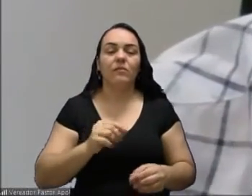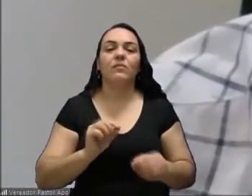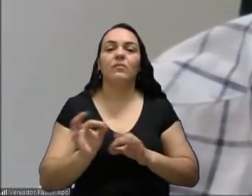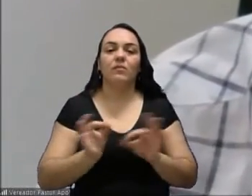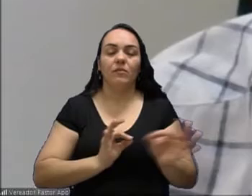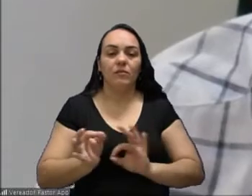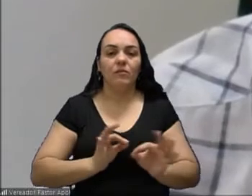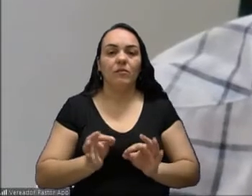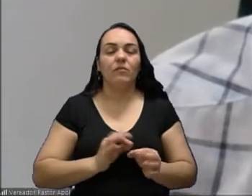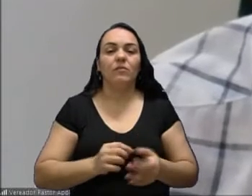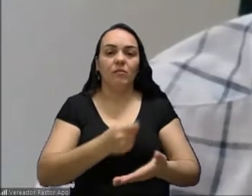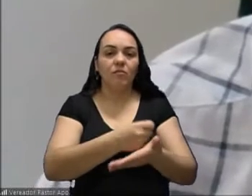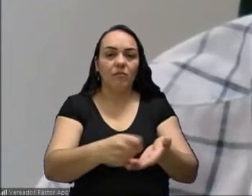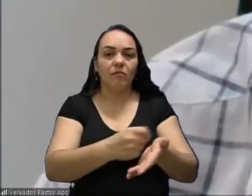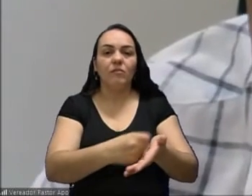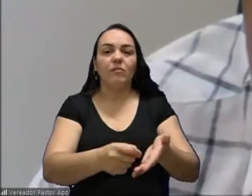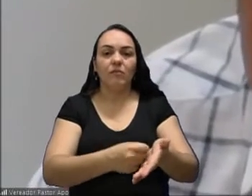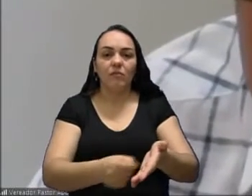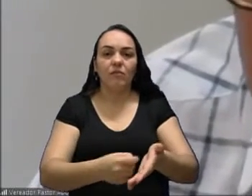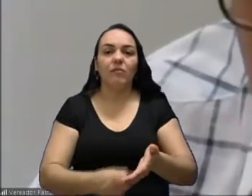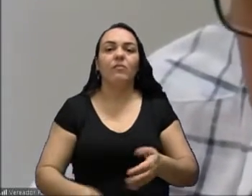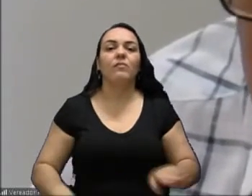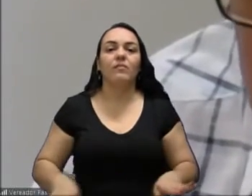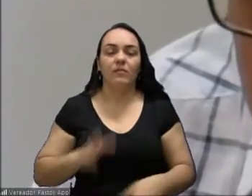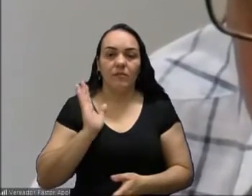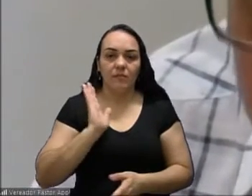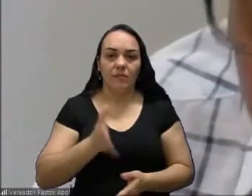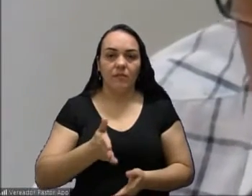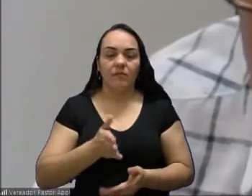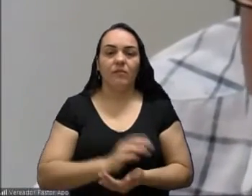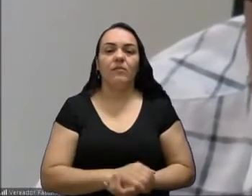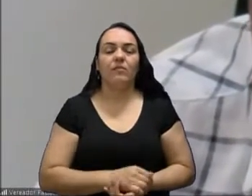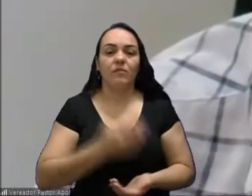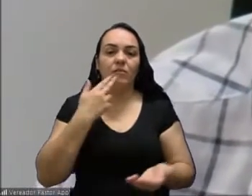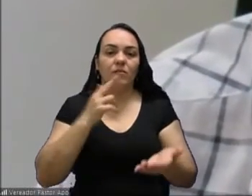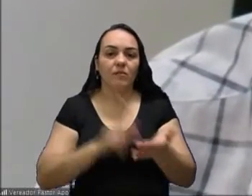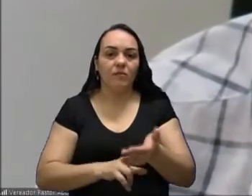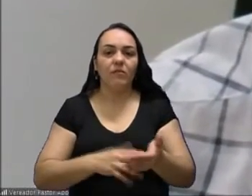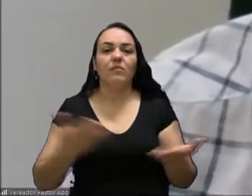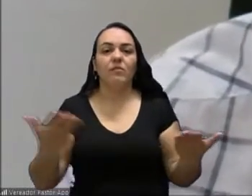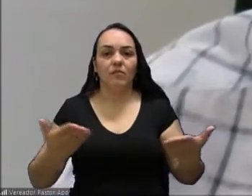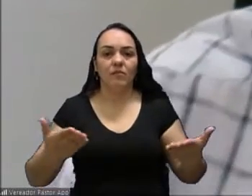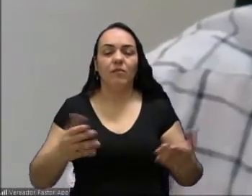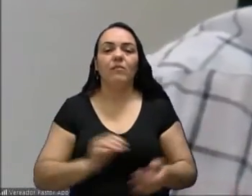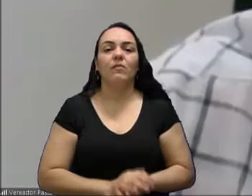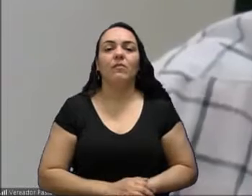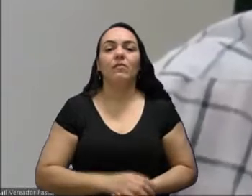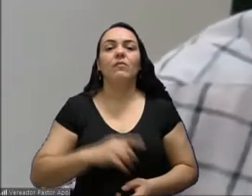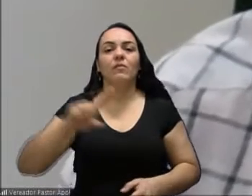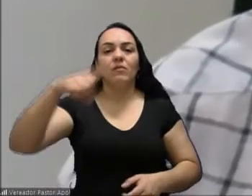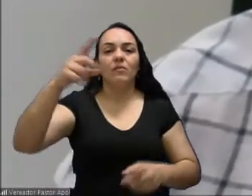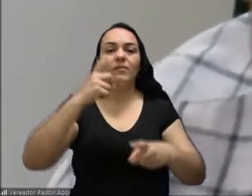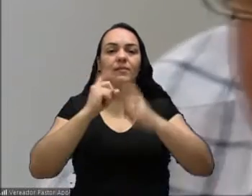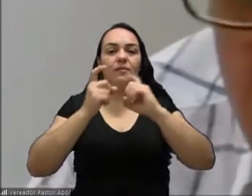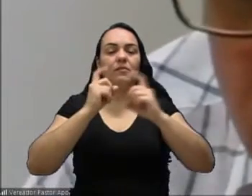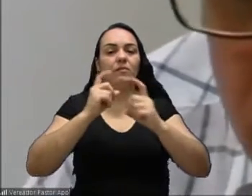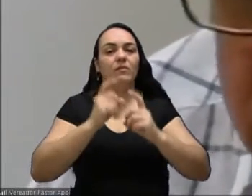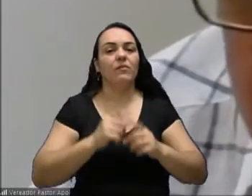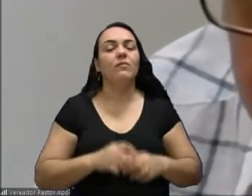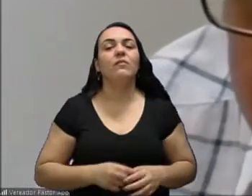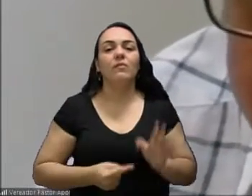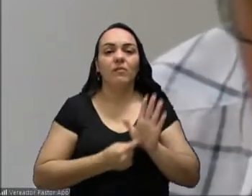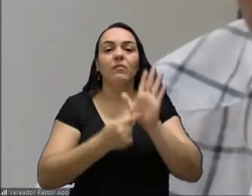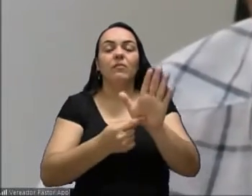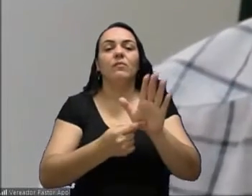já está, o presidente disse agora, já foi protocolado aqui agora e talvez na outra sessão o presidente já